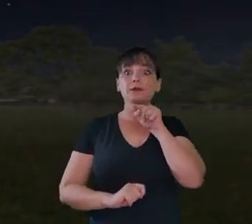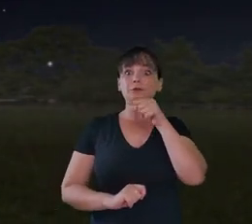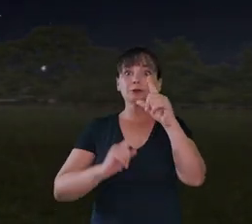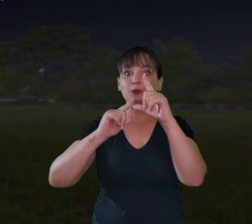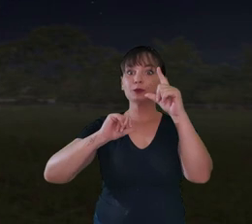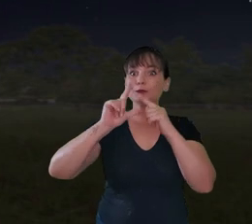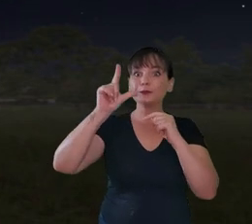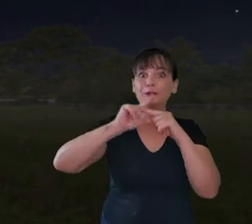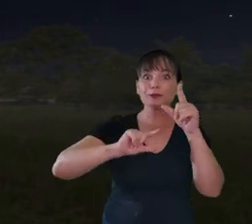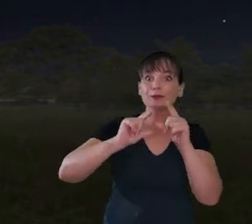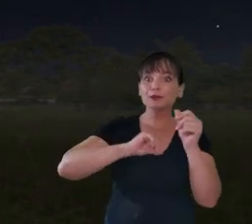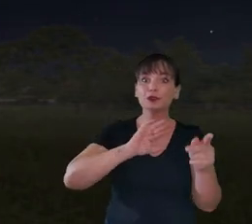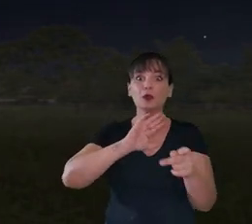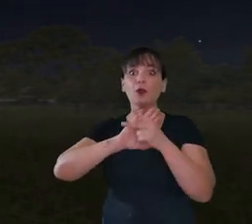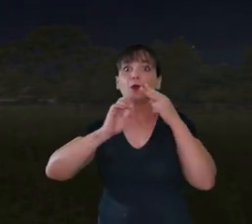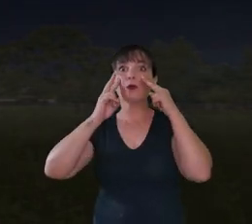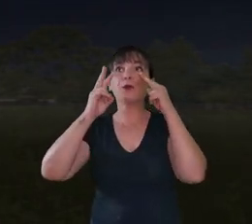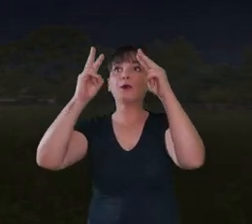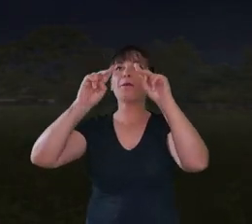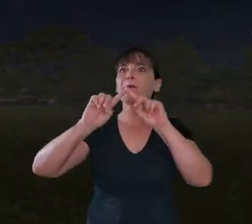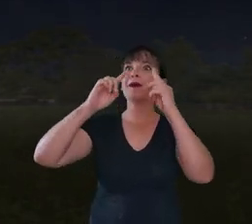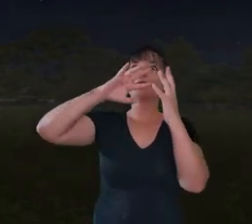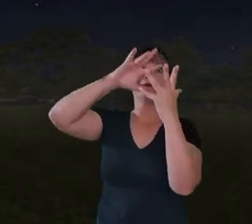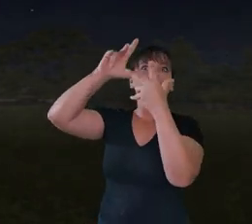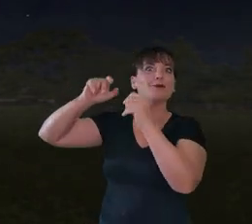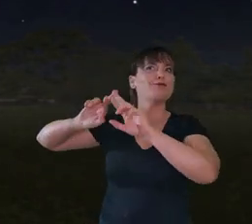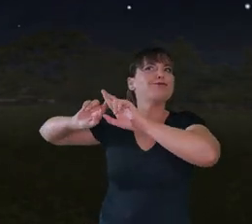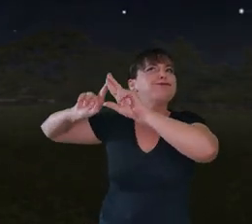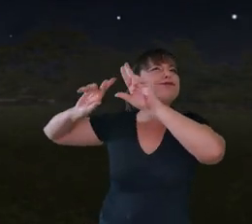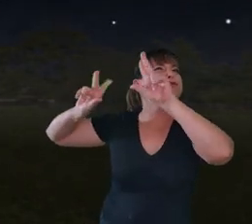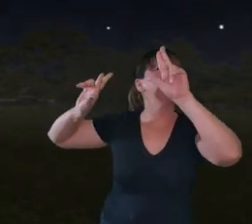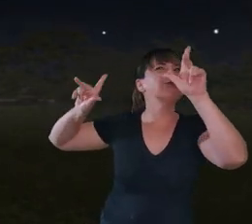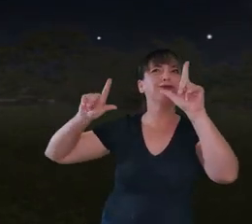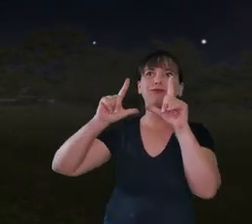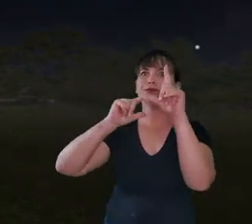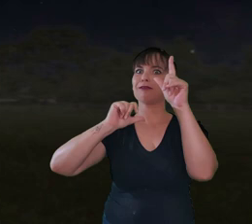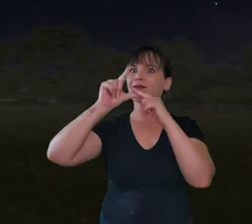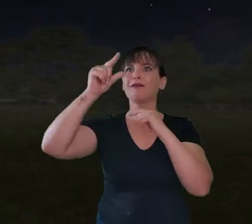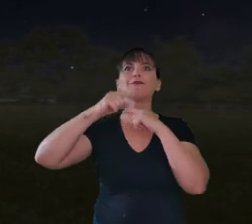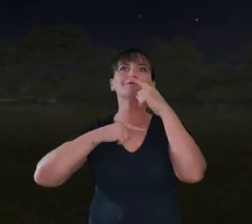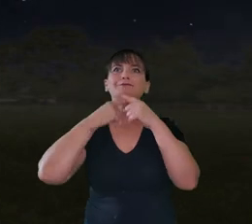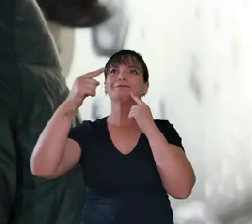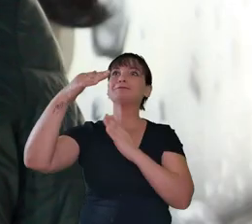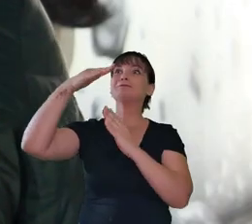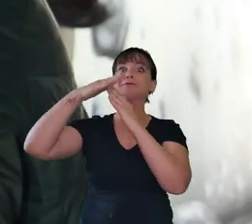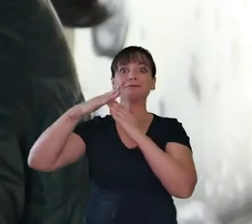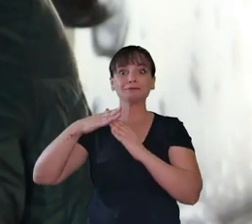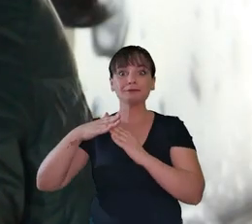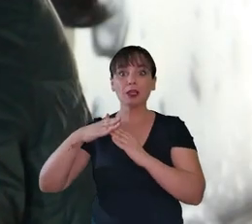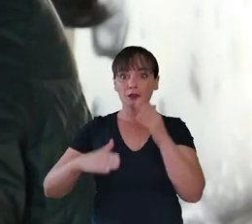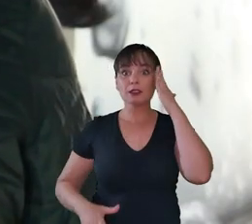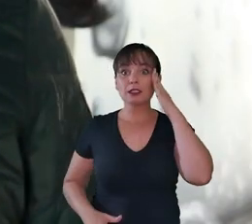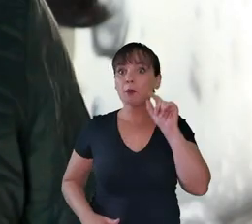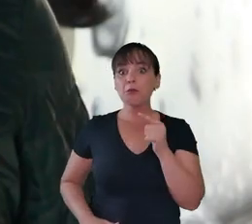nossos próprios olhos, mas o universo tem muito, muito mais. Nossos olhos são limitados. Pessoal, sabe